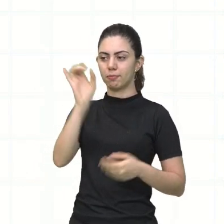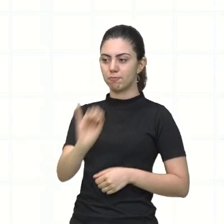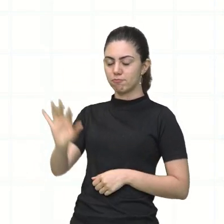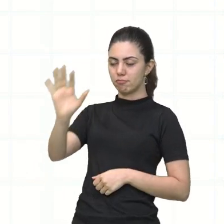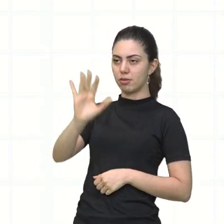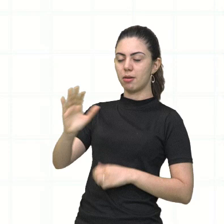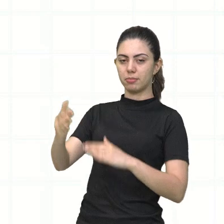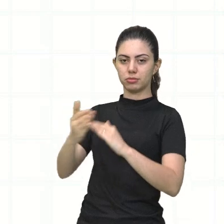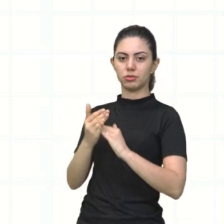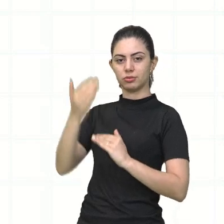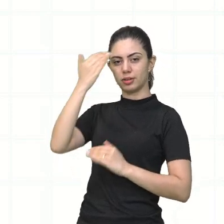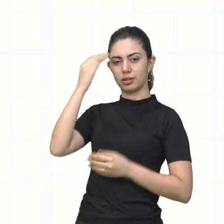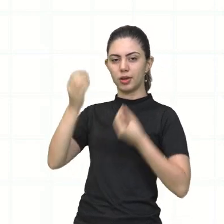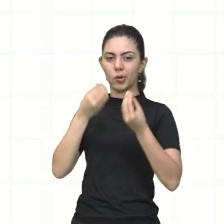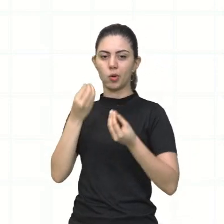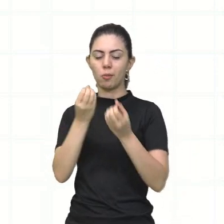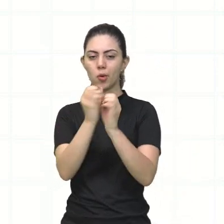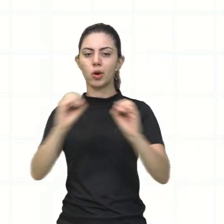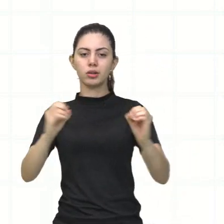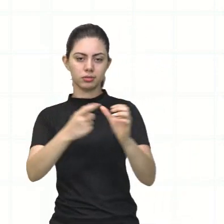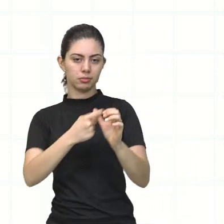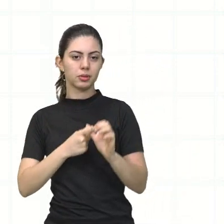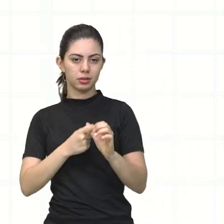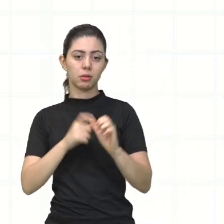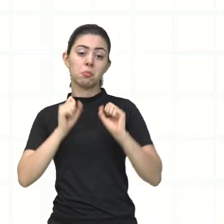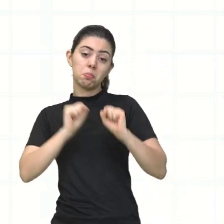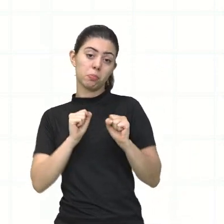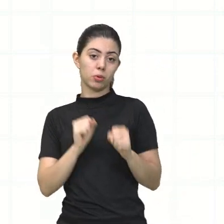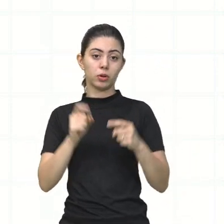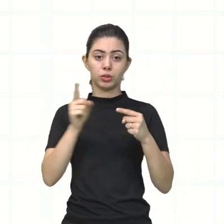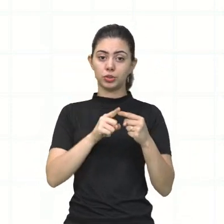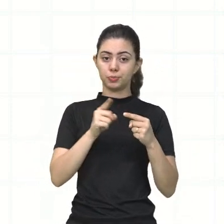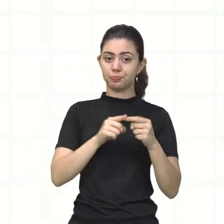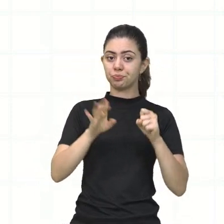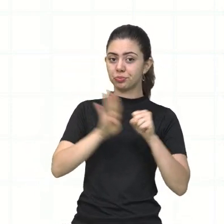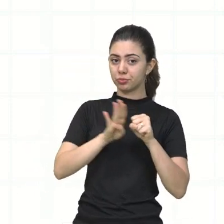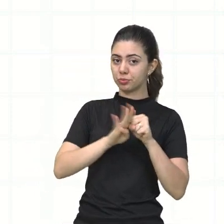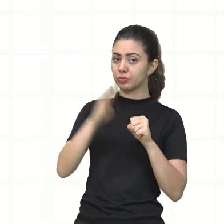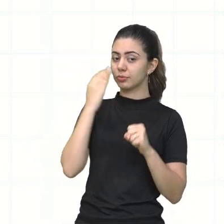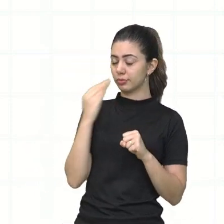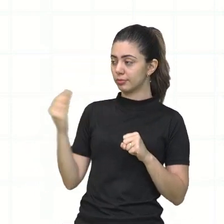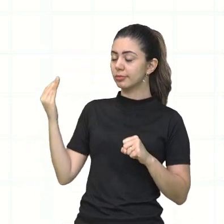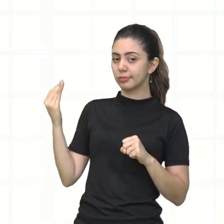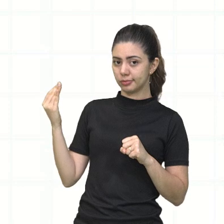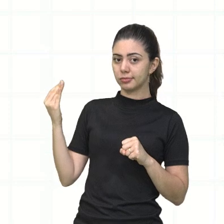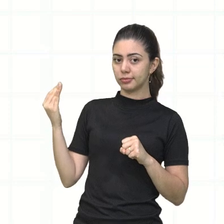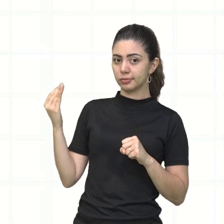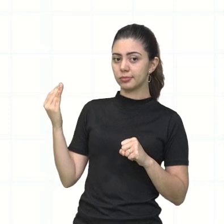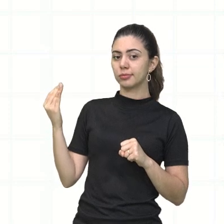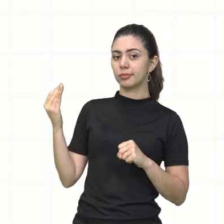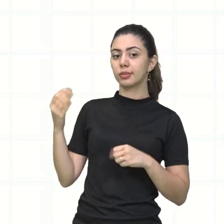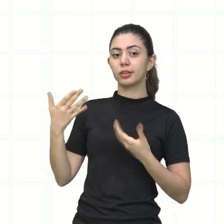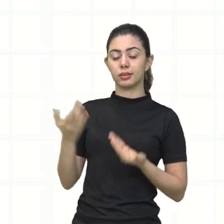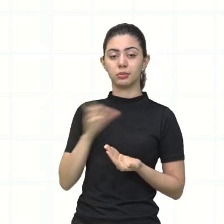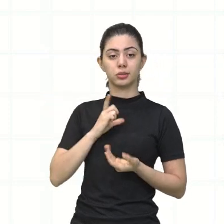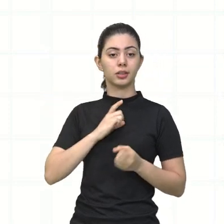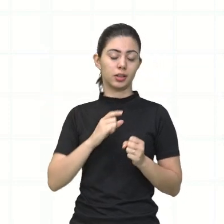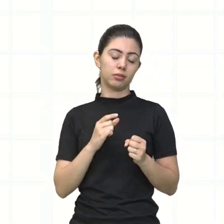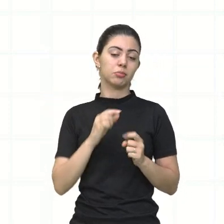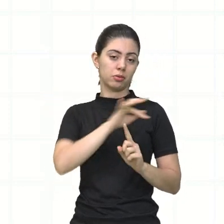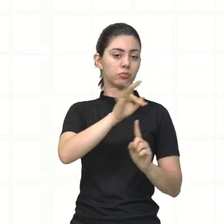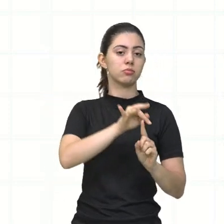dessas orações subordinadas, elas podem ser, então, substantivas, e aí elas exercerão o papel de um